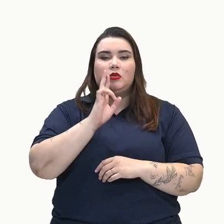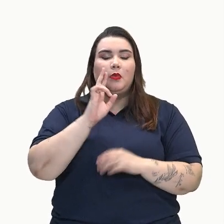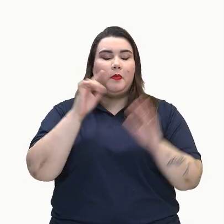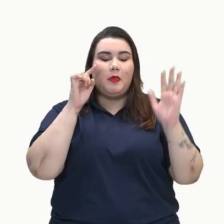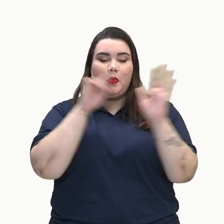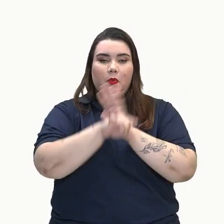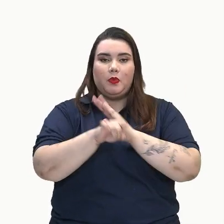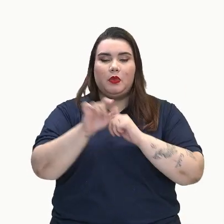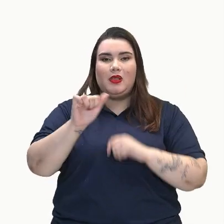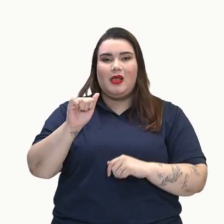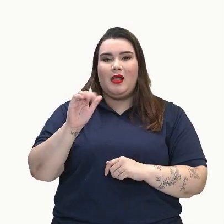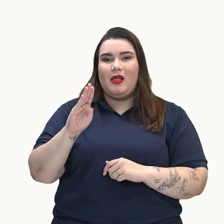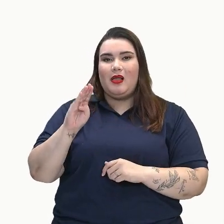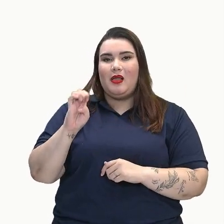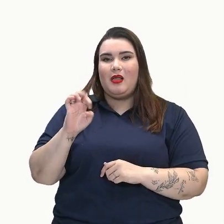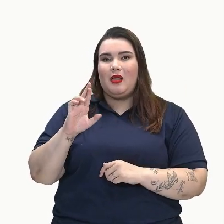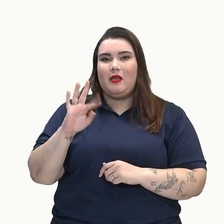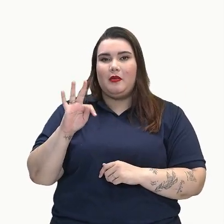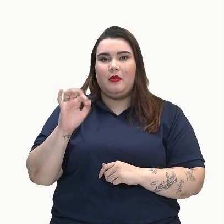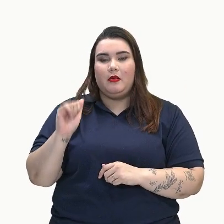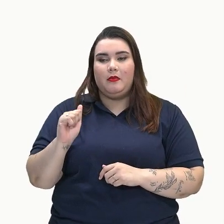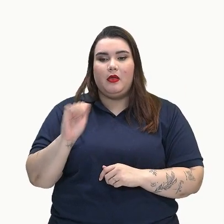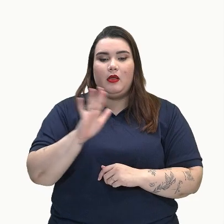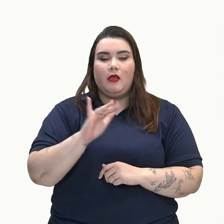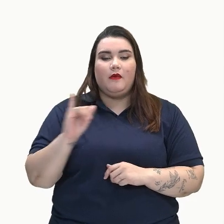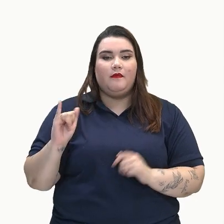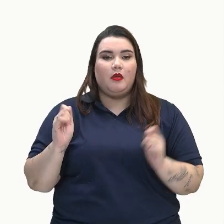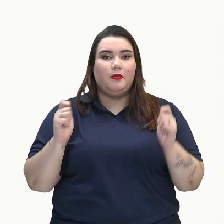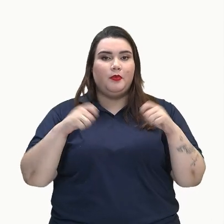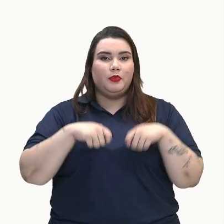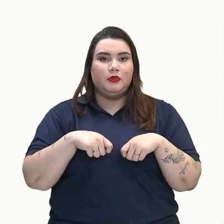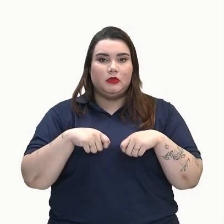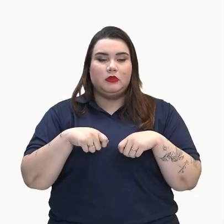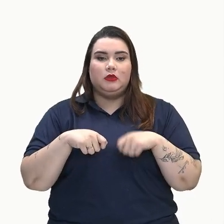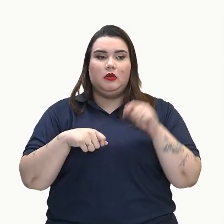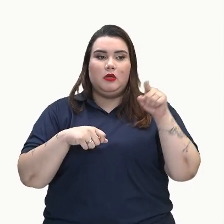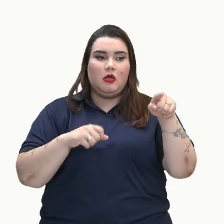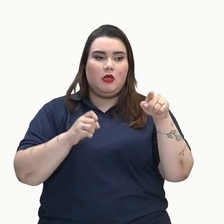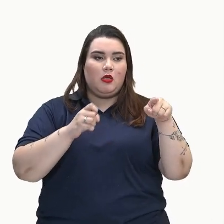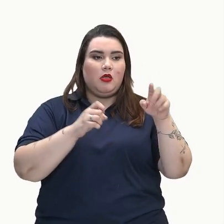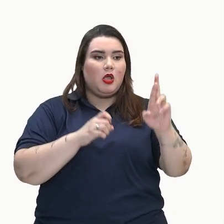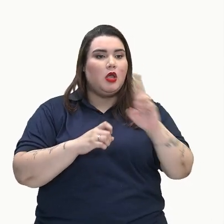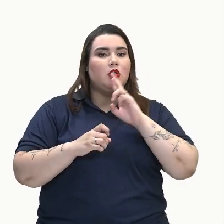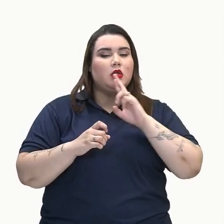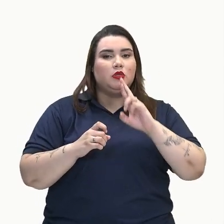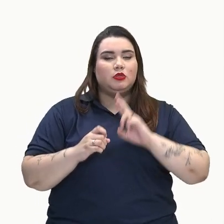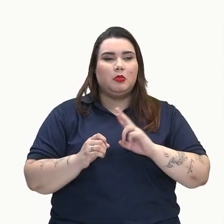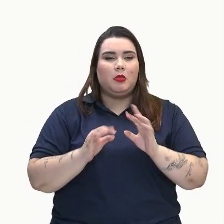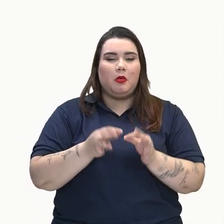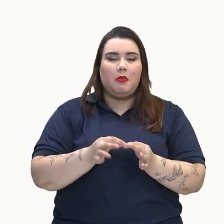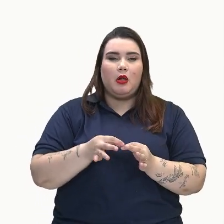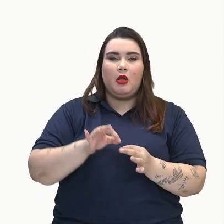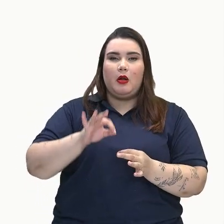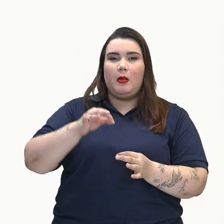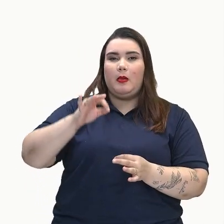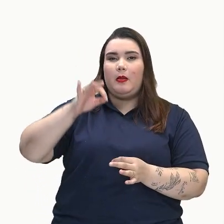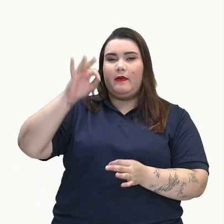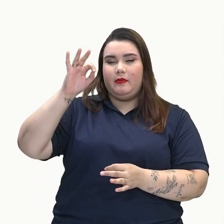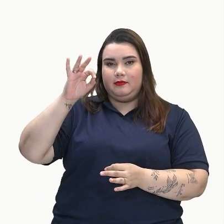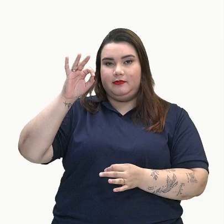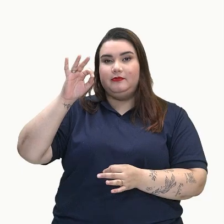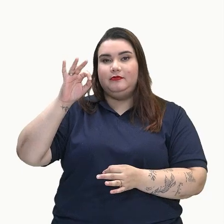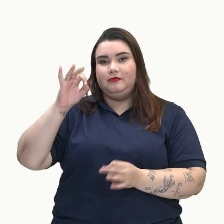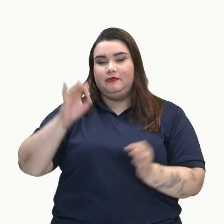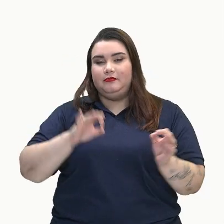aberta. Isso vai possibilitar que o meu entrevistado me dê uma resposta bem longa e não um sim ou